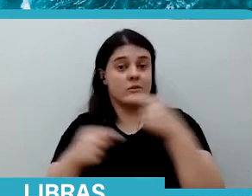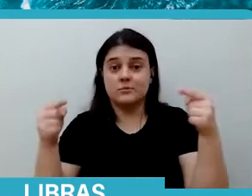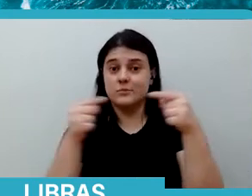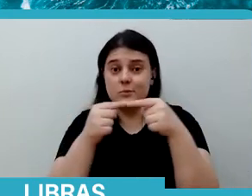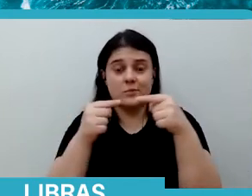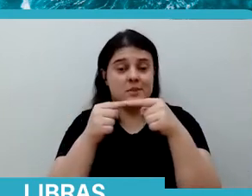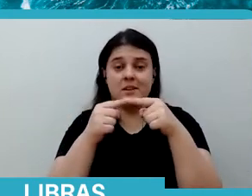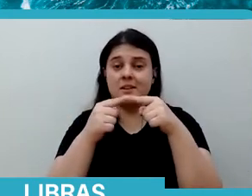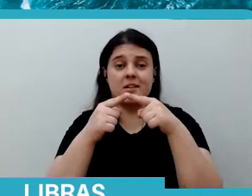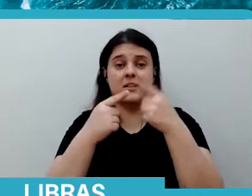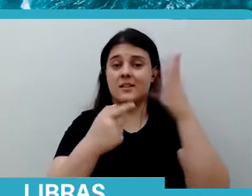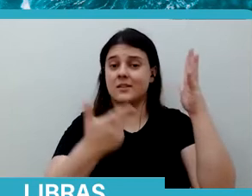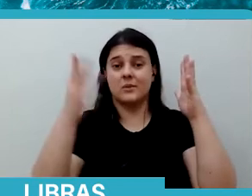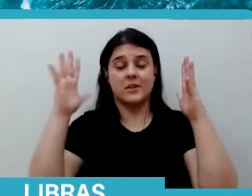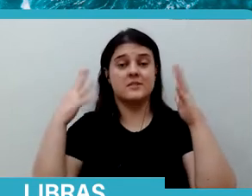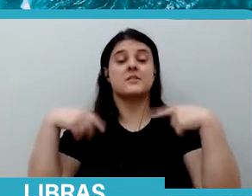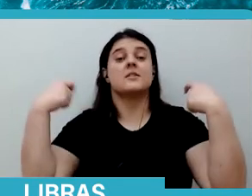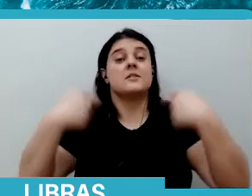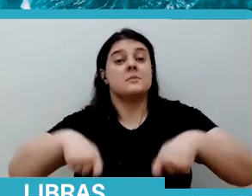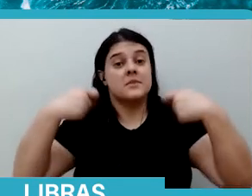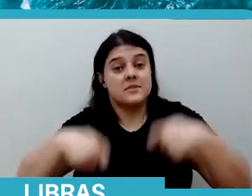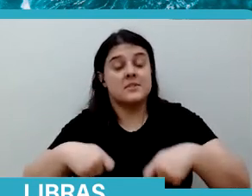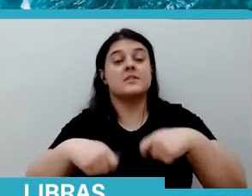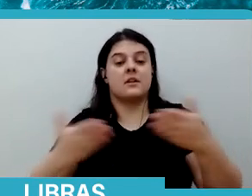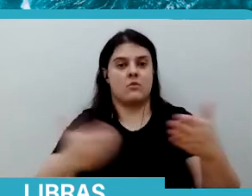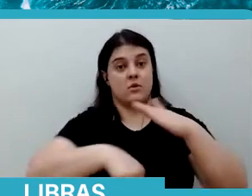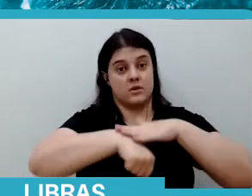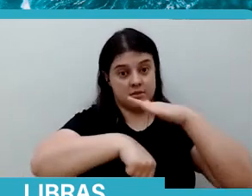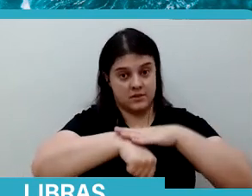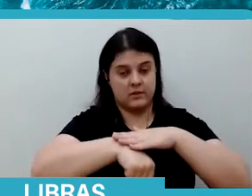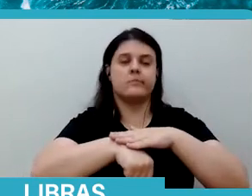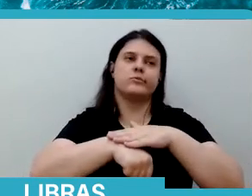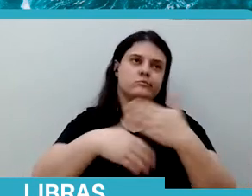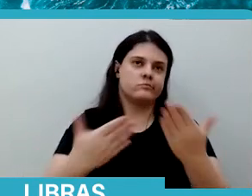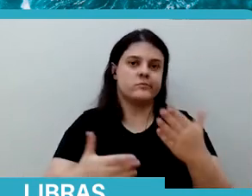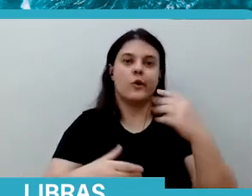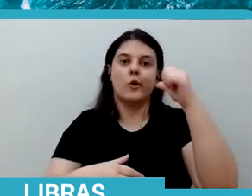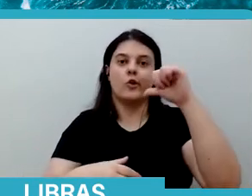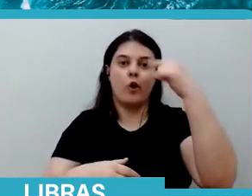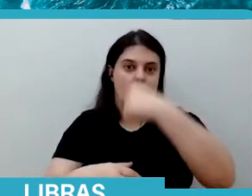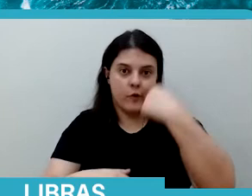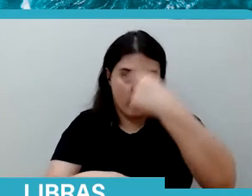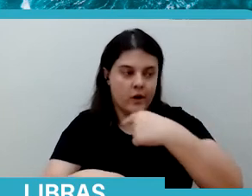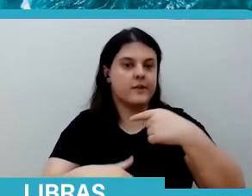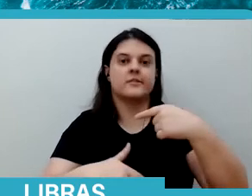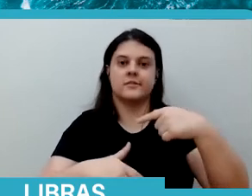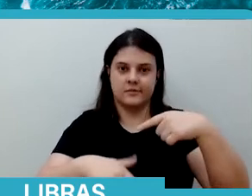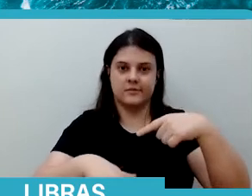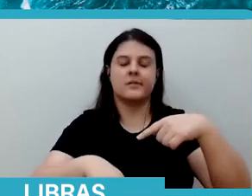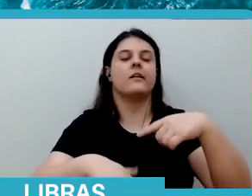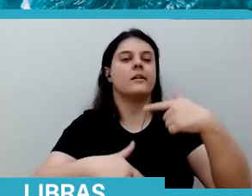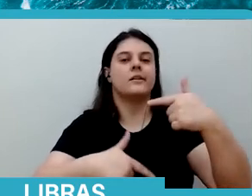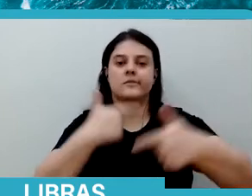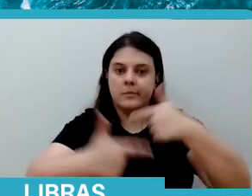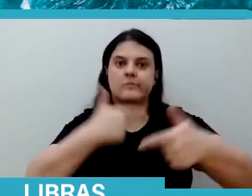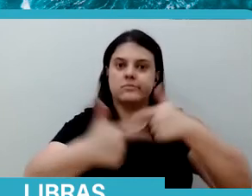e que a gente possa usar a grande parte do nosso tempo que hoje vai quase 9 horas por dia e trabalhando que a